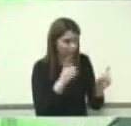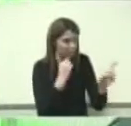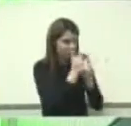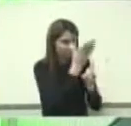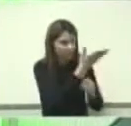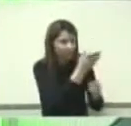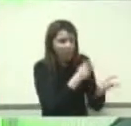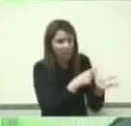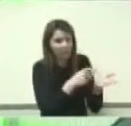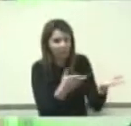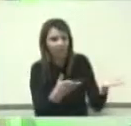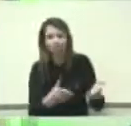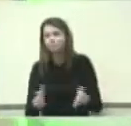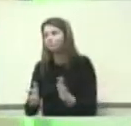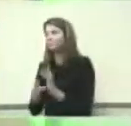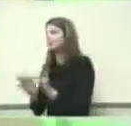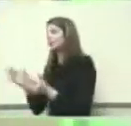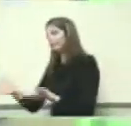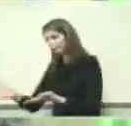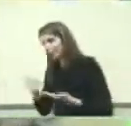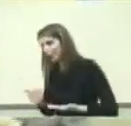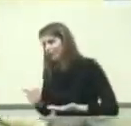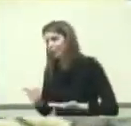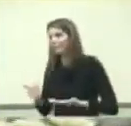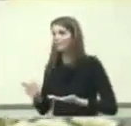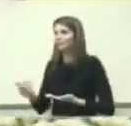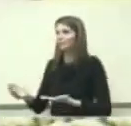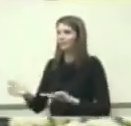Senhor vem Pedro